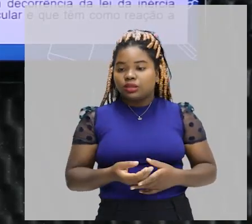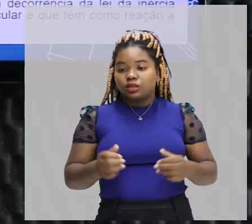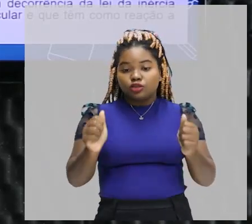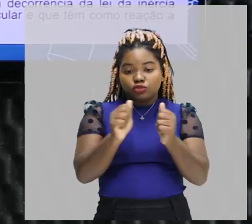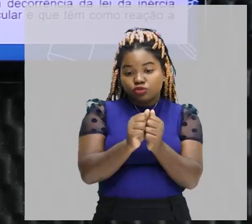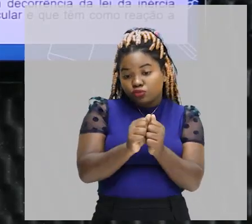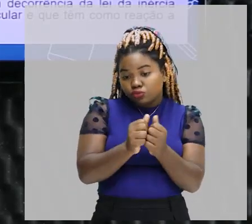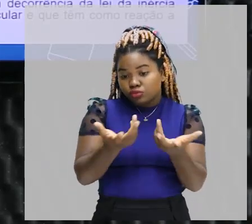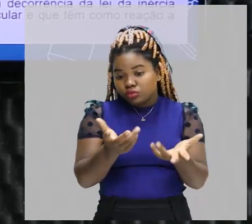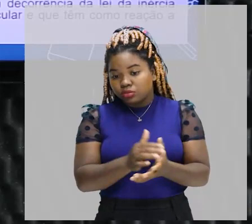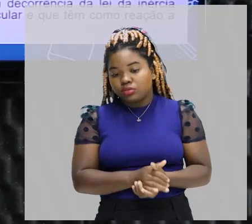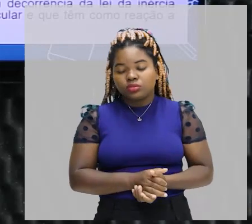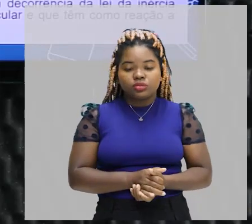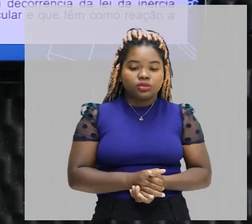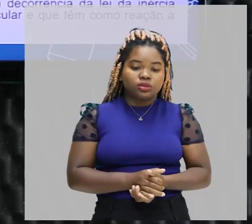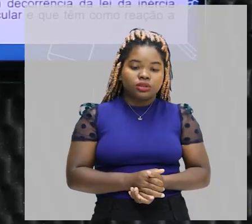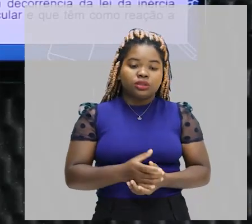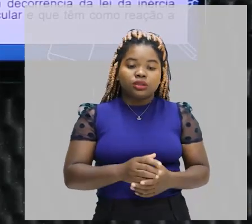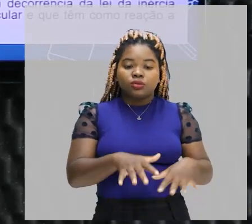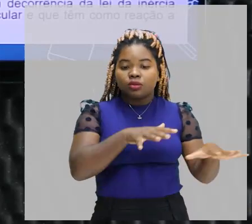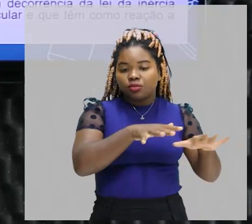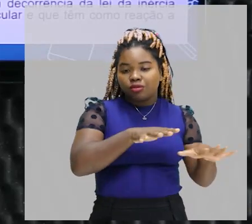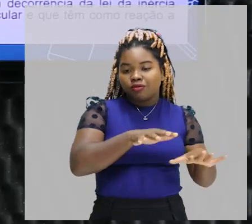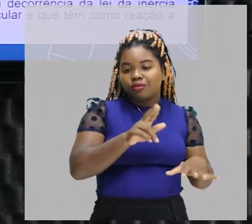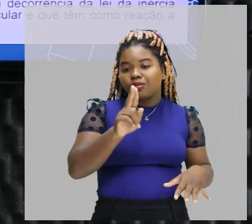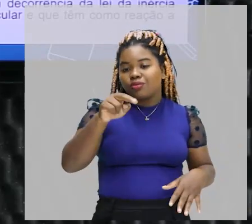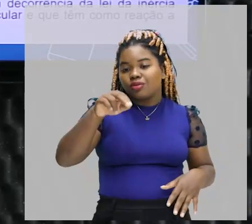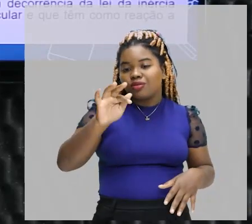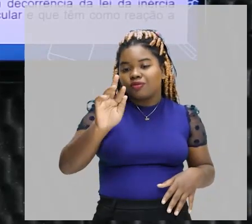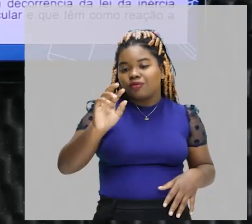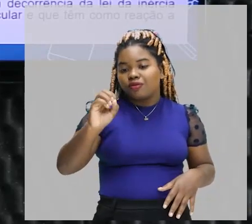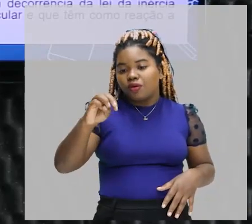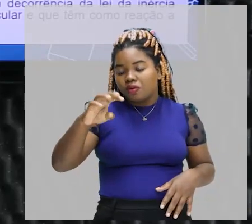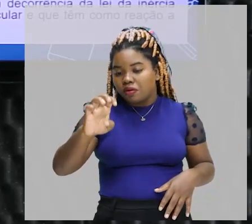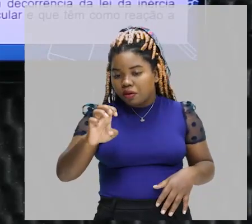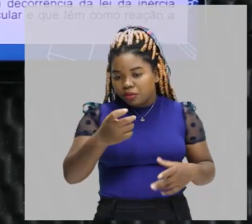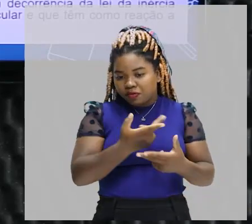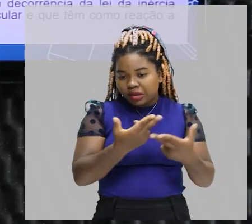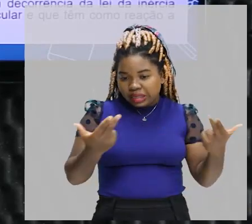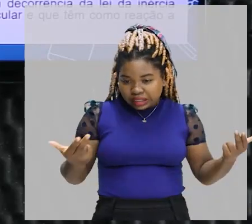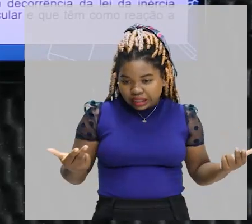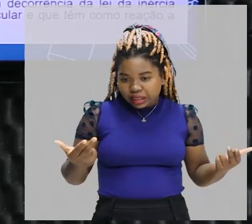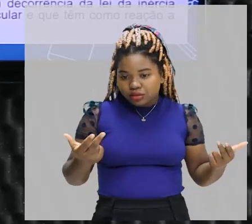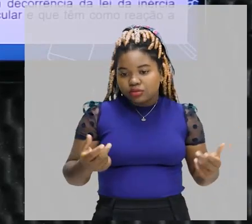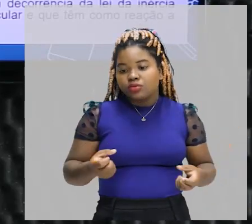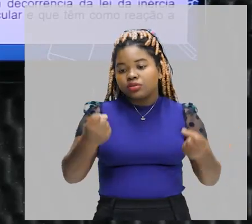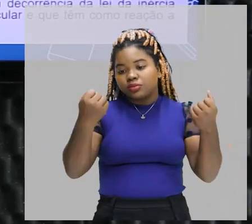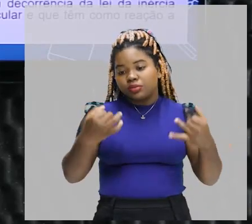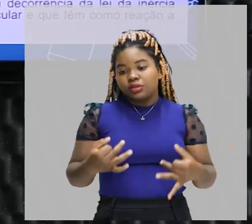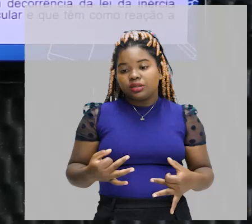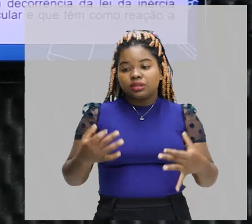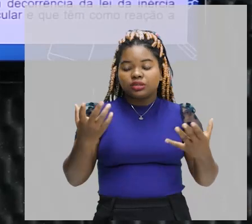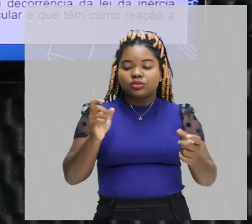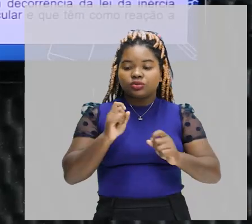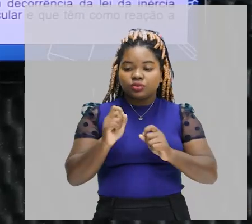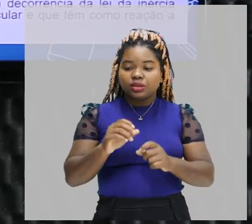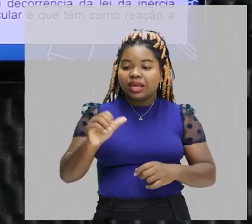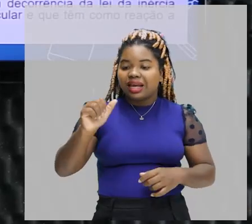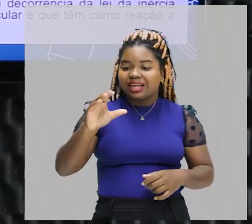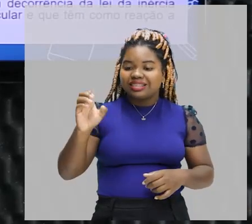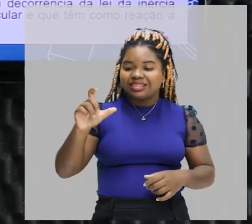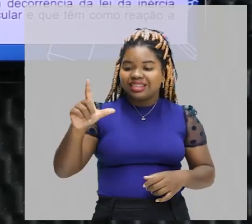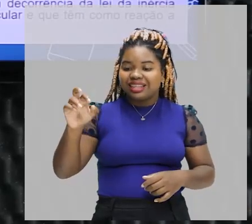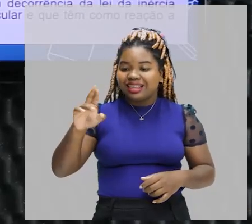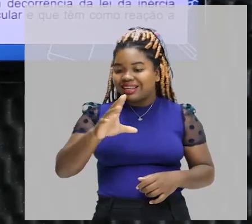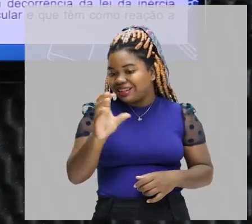movimento uniformemente variado, por exemplo, nós falamos de aceleração, nós não citamos a força, mas por o movimento ele ser uniformemente